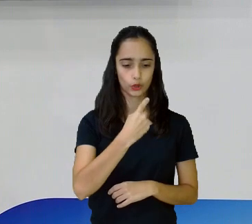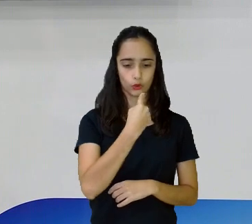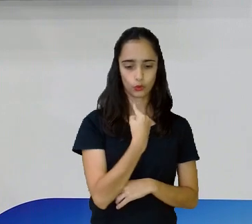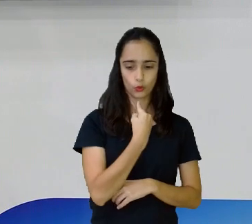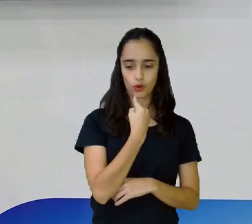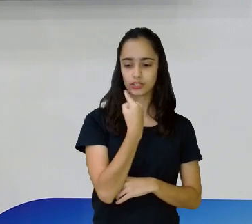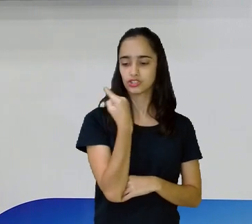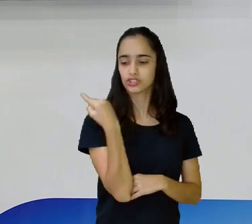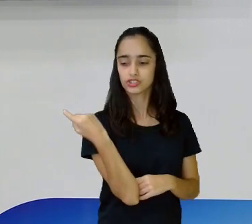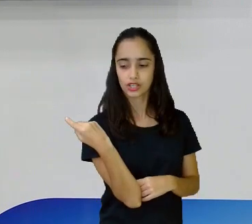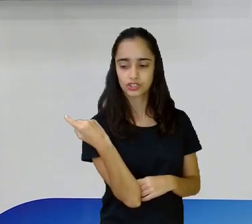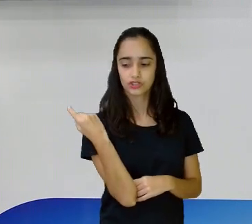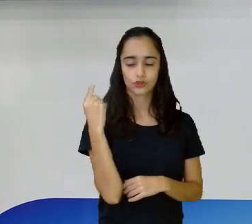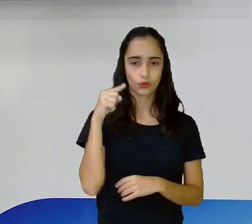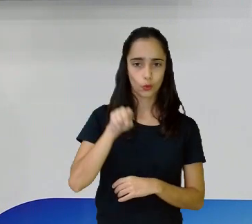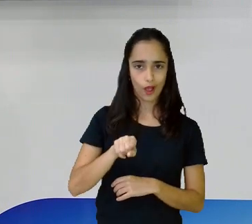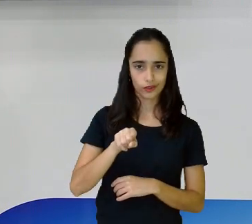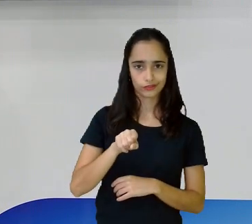270,